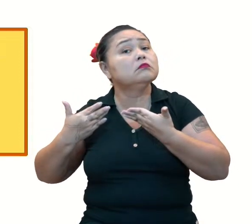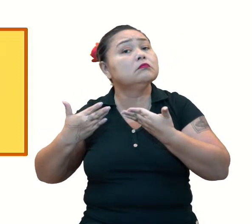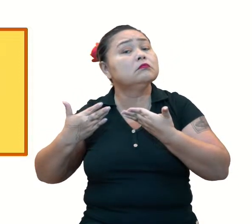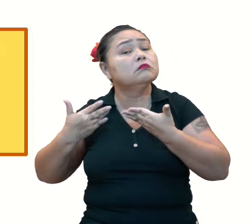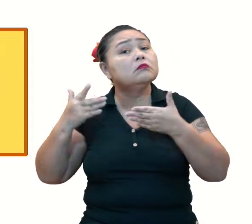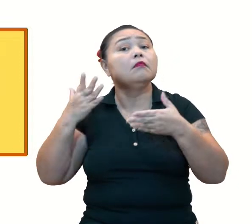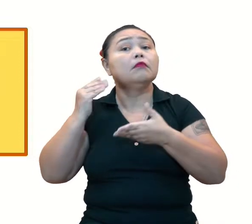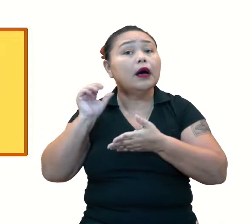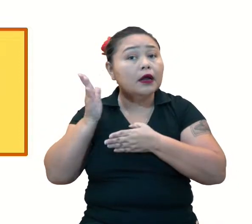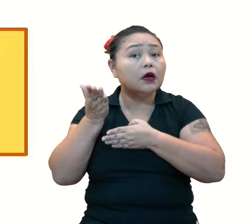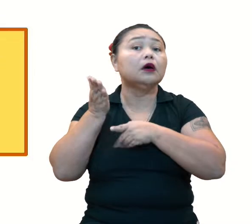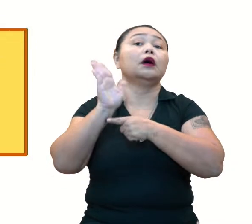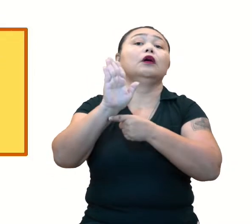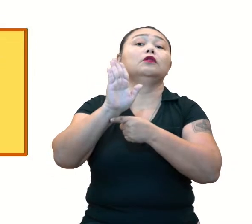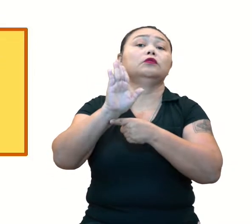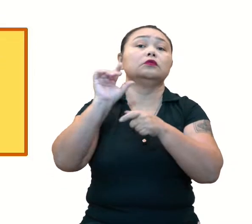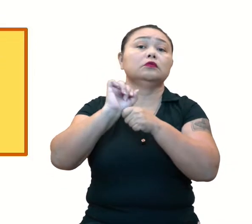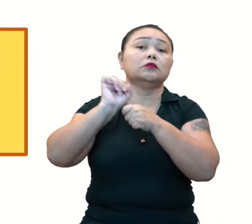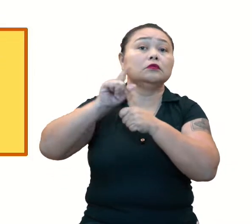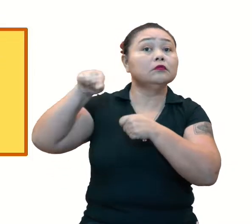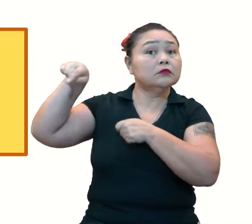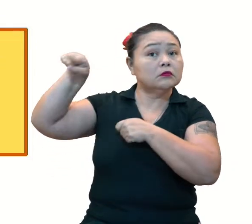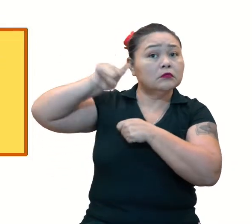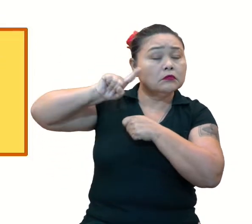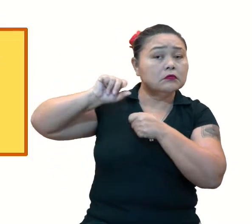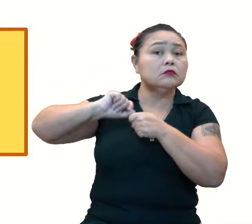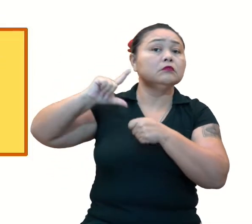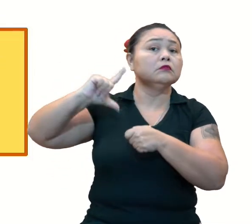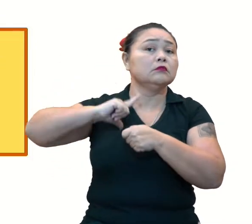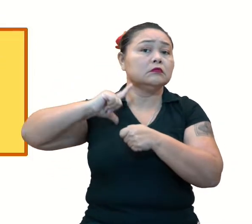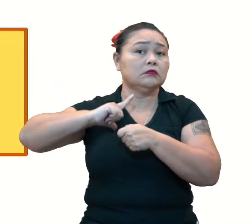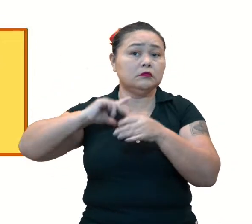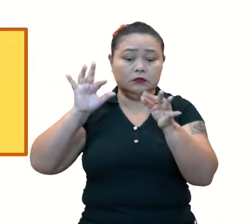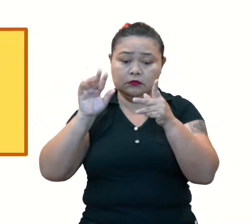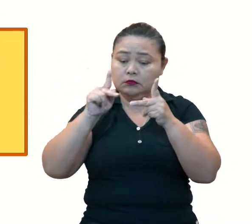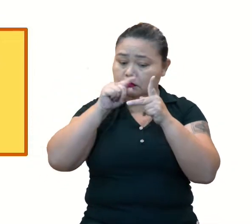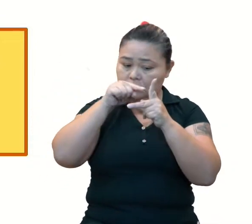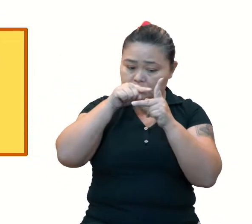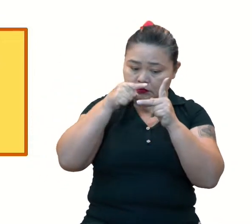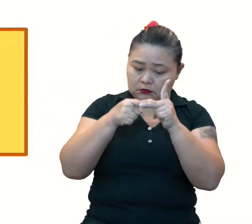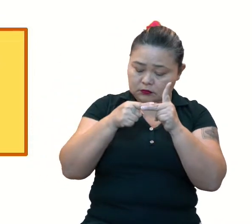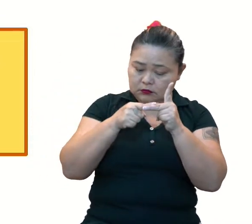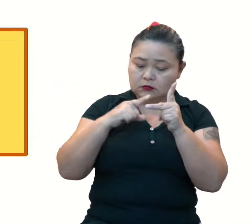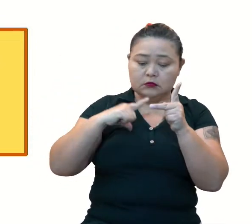para auxiliar nesse tipo de situação, né? A gente tem a medida dos ângulos